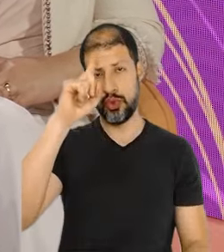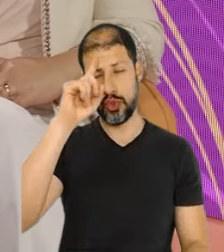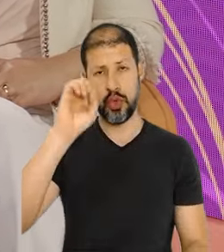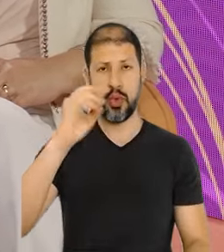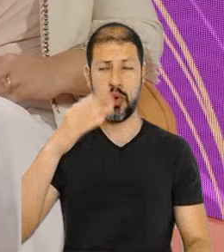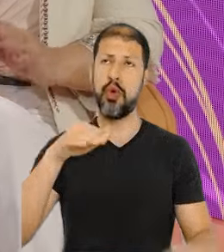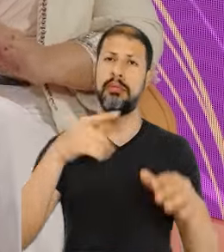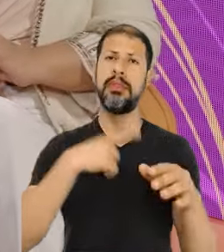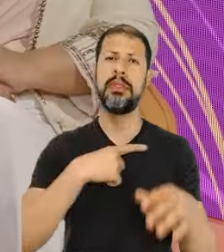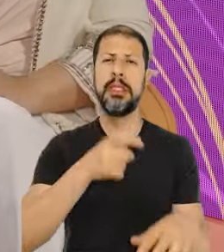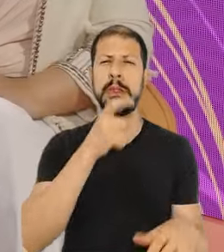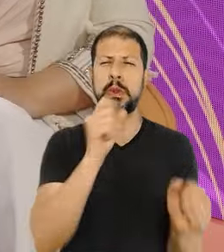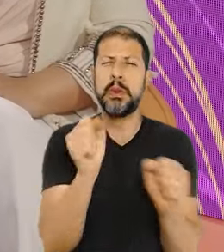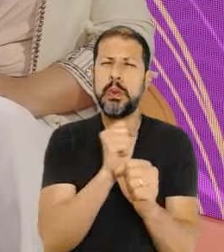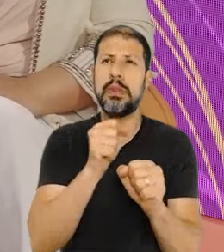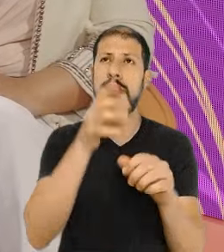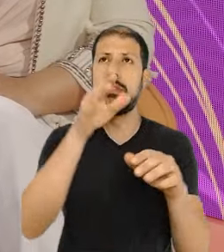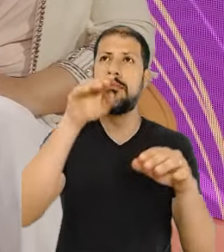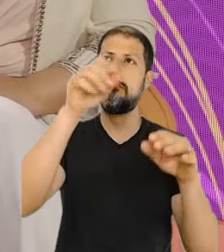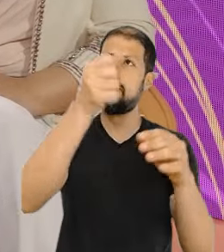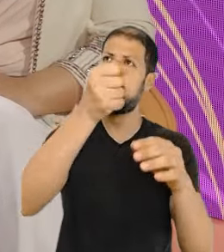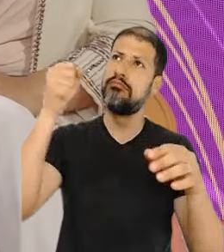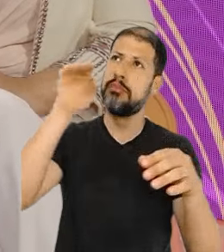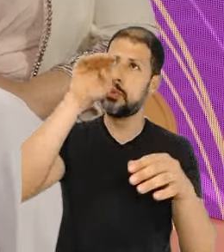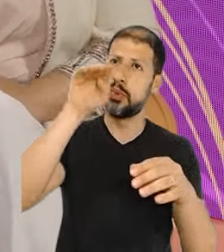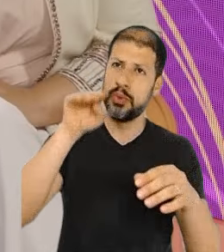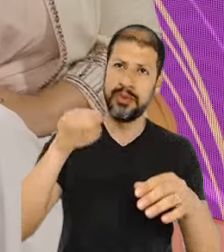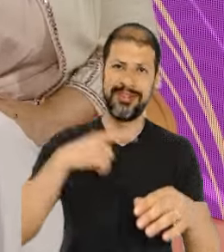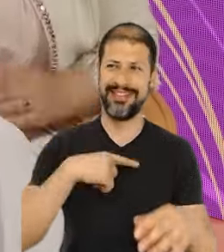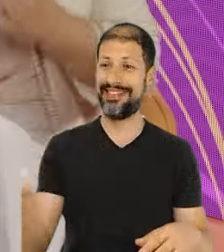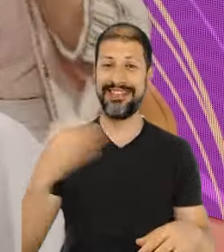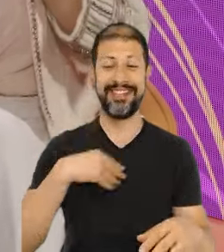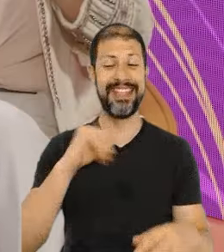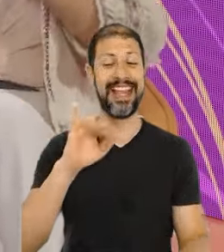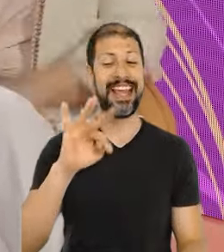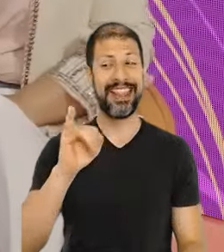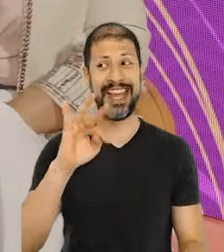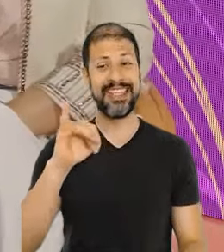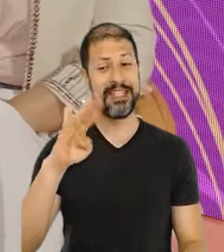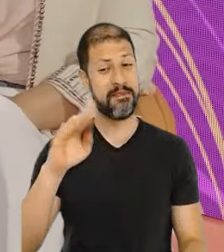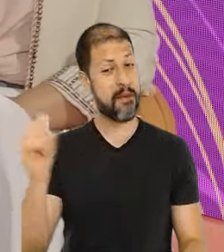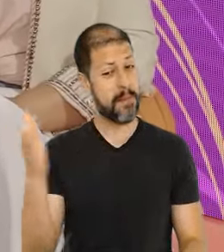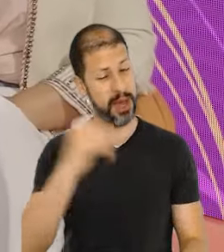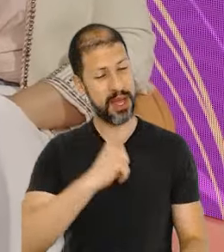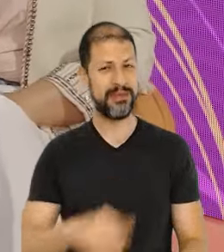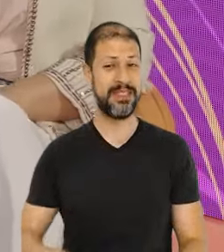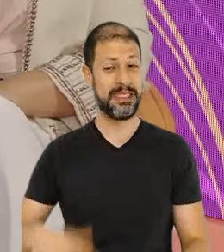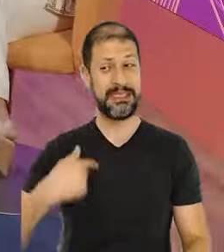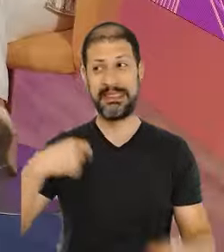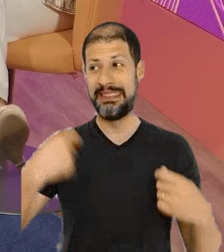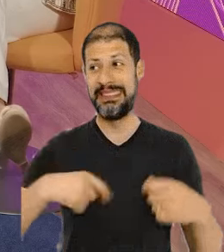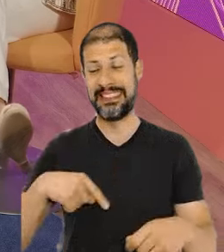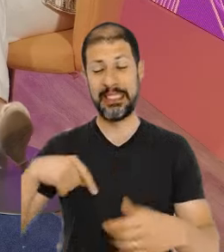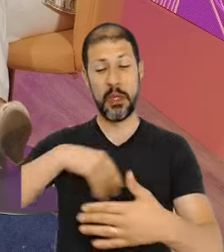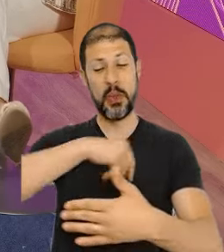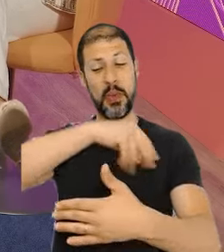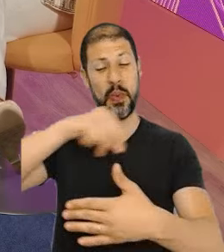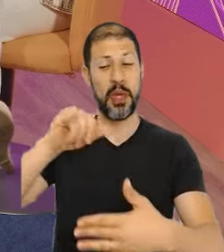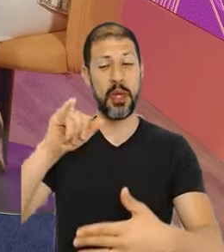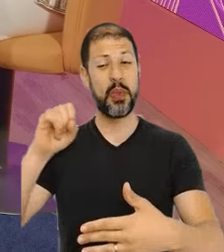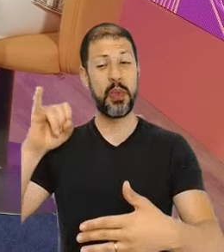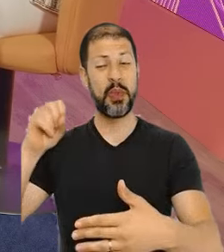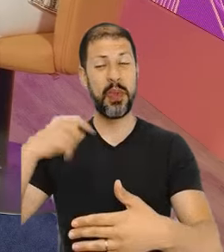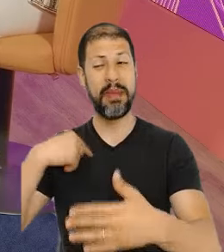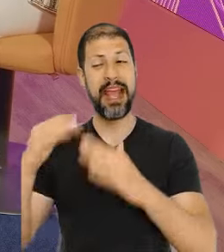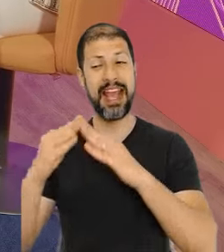congelar que pode congelar até se meses você quer ir embora comigo hoje paratiba bora Eu acho que eu tô precisando do tempero da Yoyo lá na